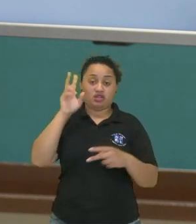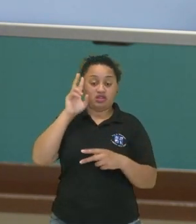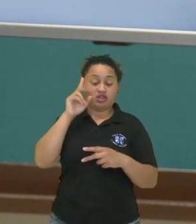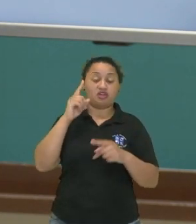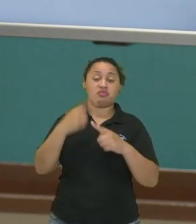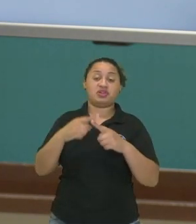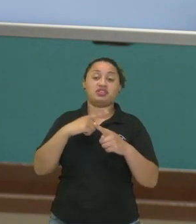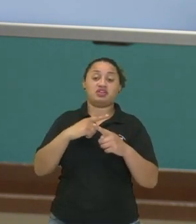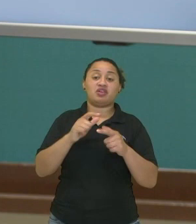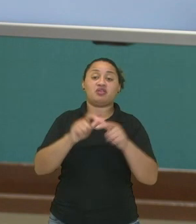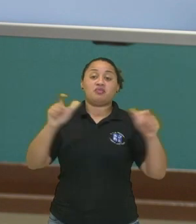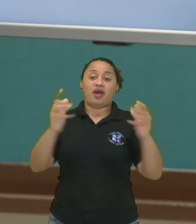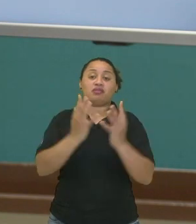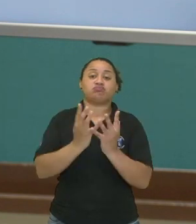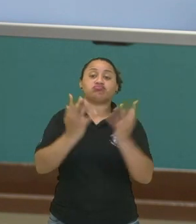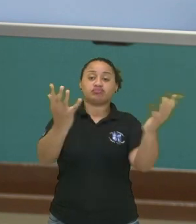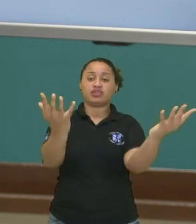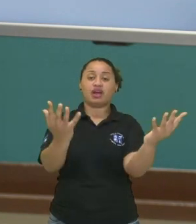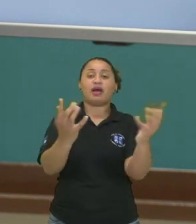por fazer a